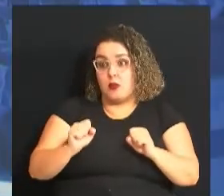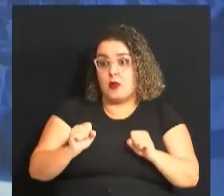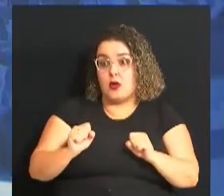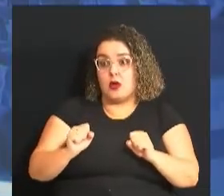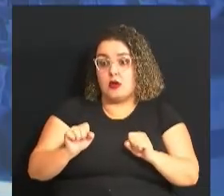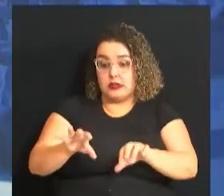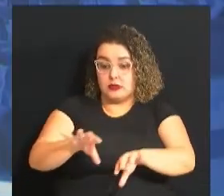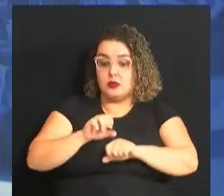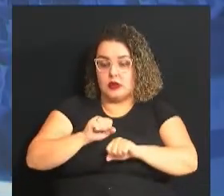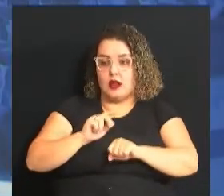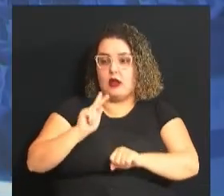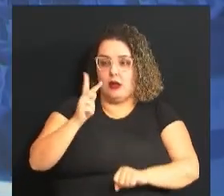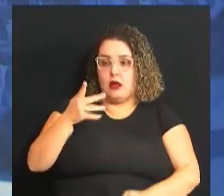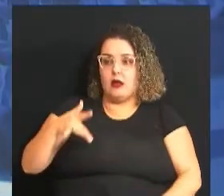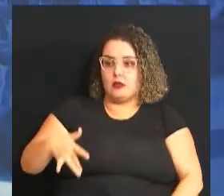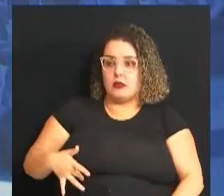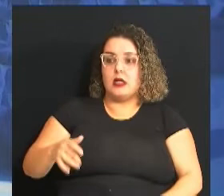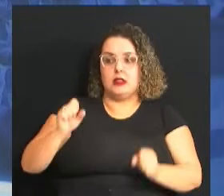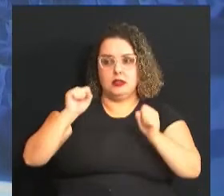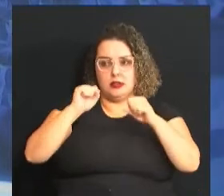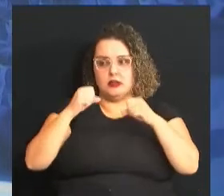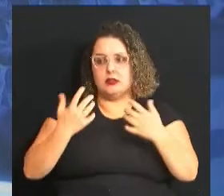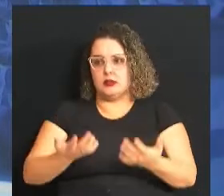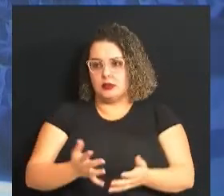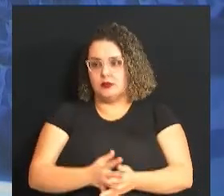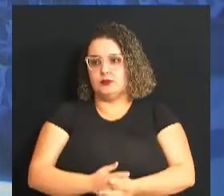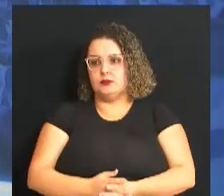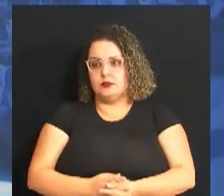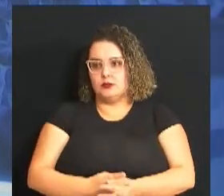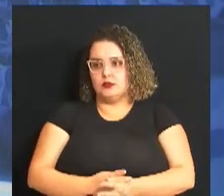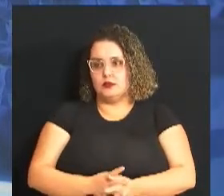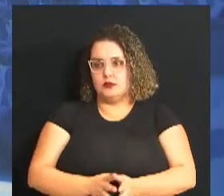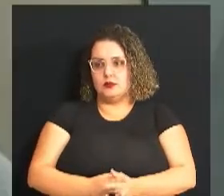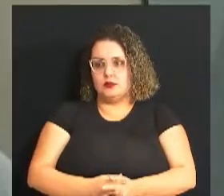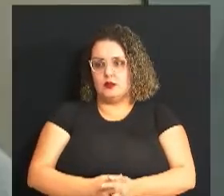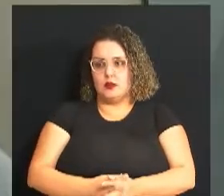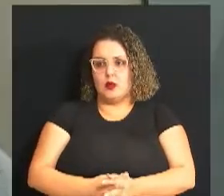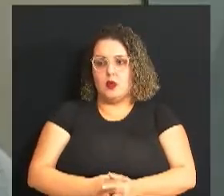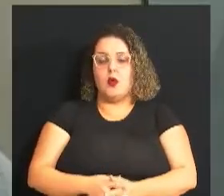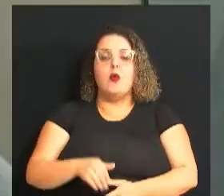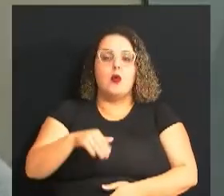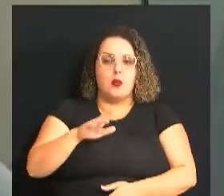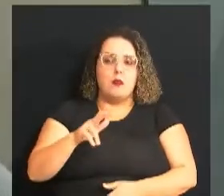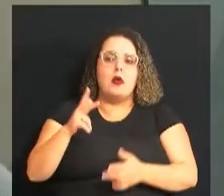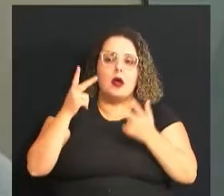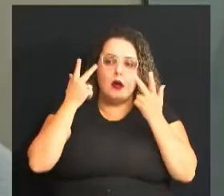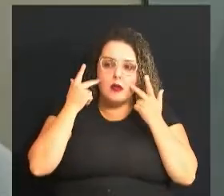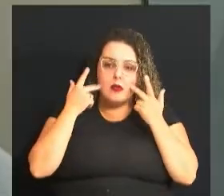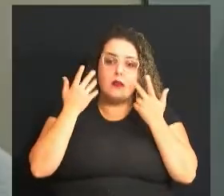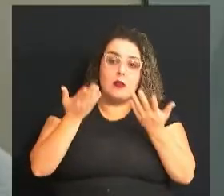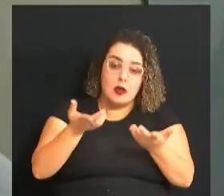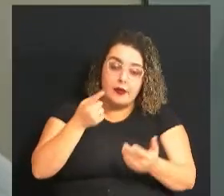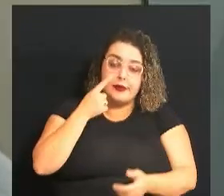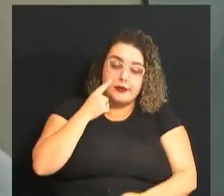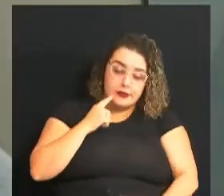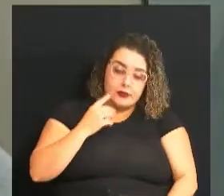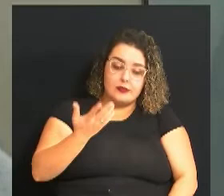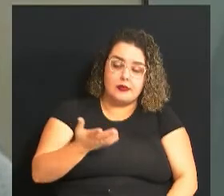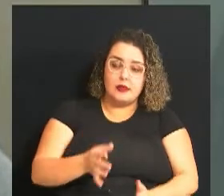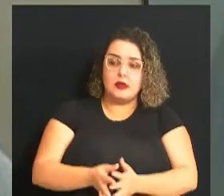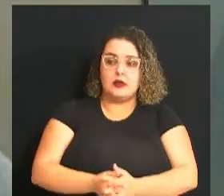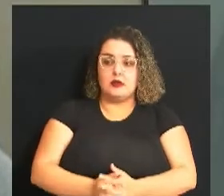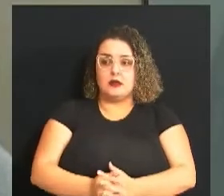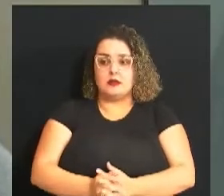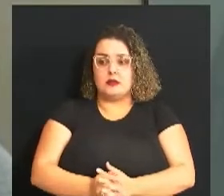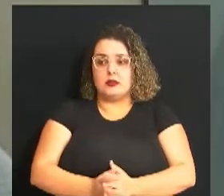hepatite? Sim. O mais comum é isso, né, Viviane? Nós